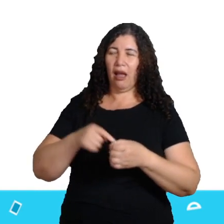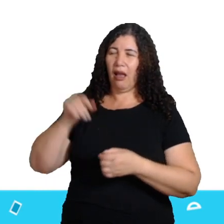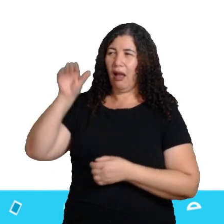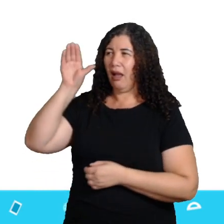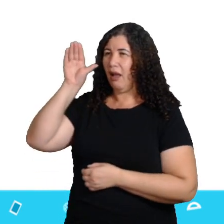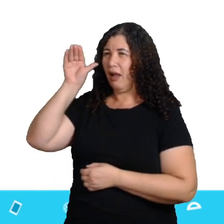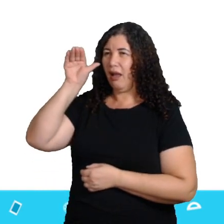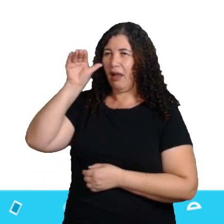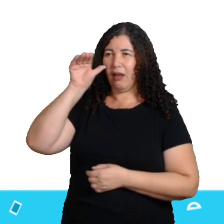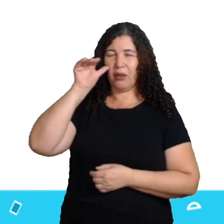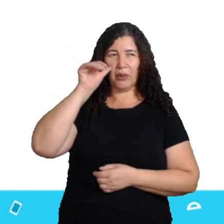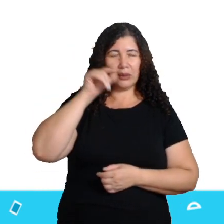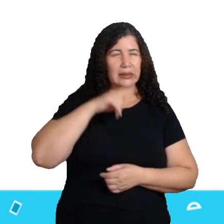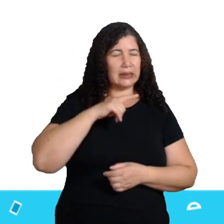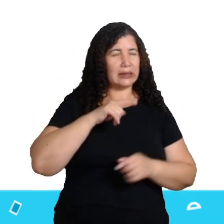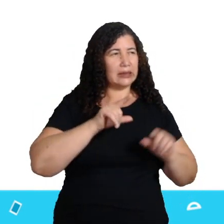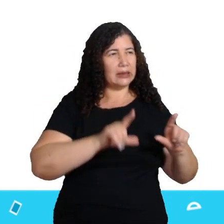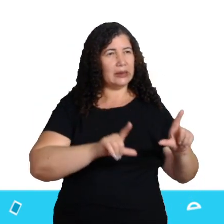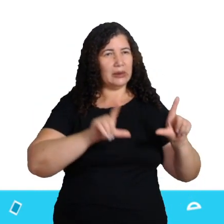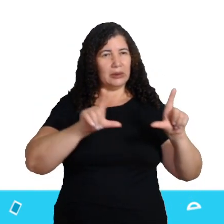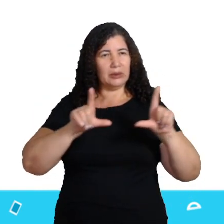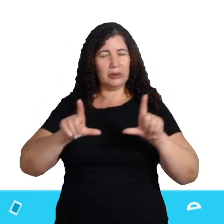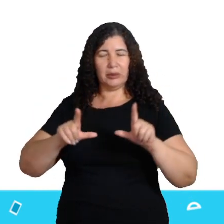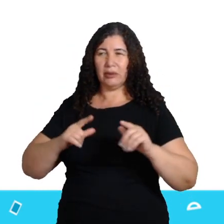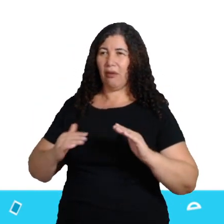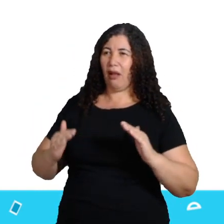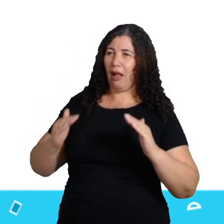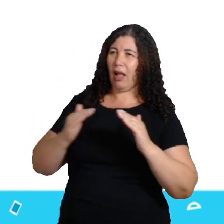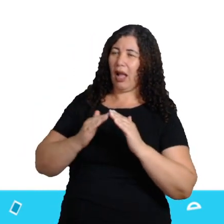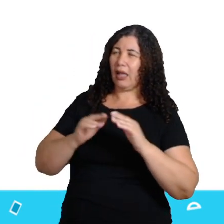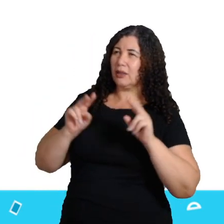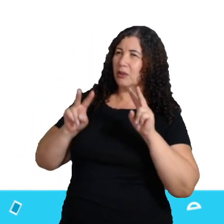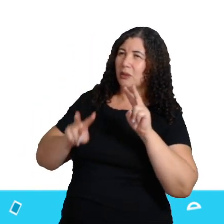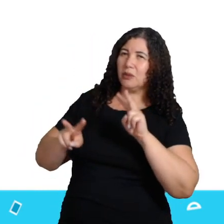apreciando azulejos e casas